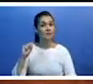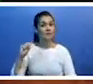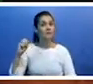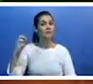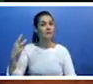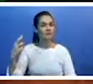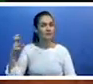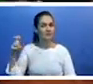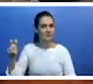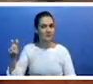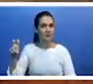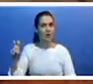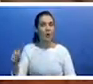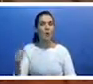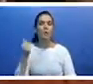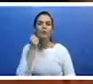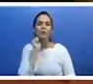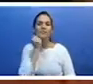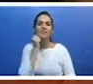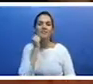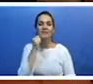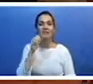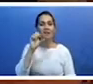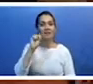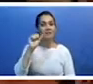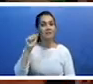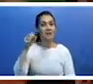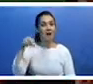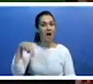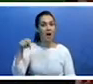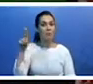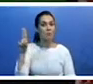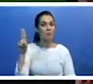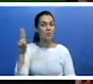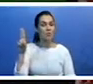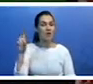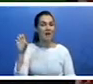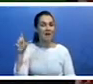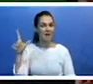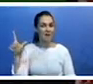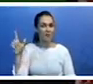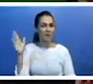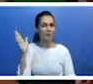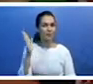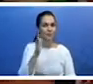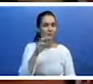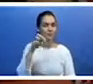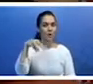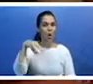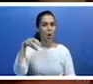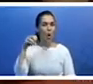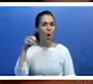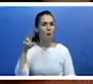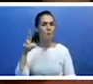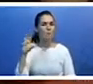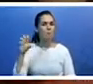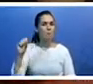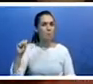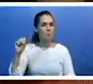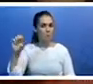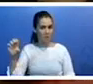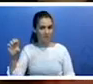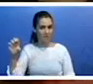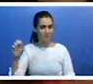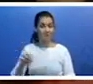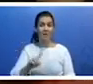1835 pelo cientista Samuel Morse, né? Essa frase, ela pode ser reescrita de diferentes